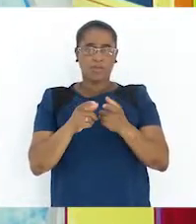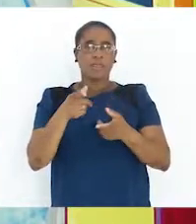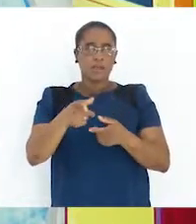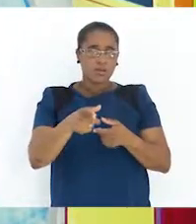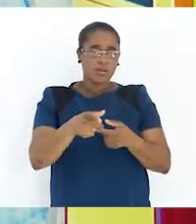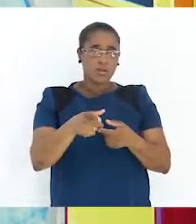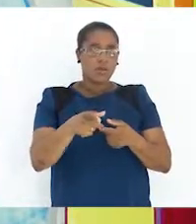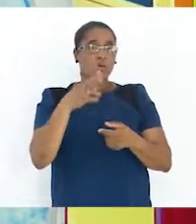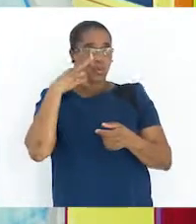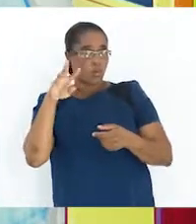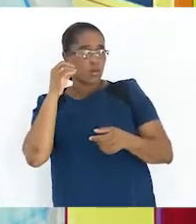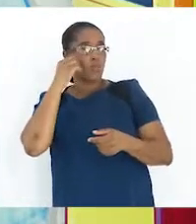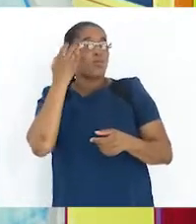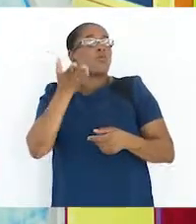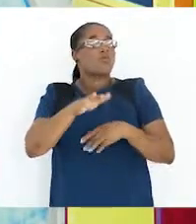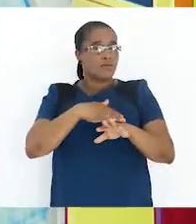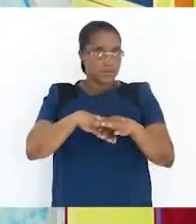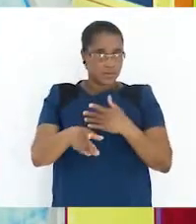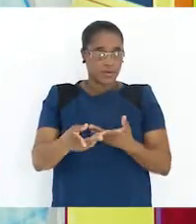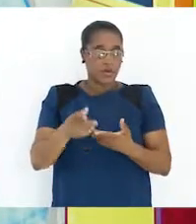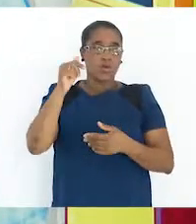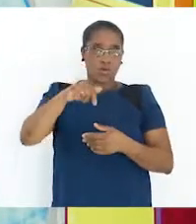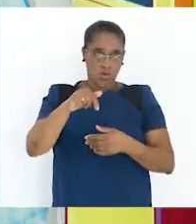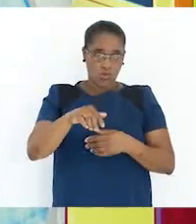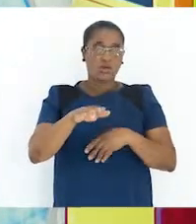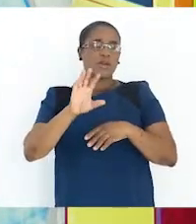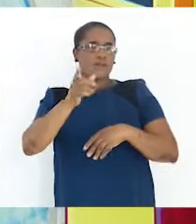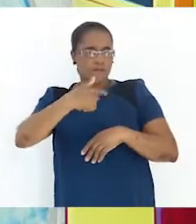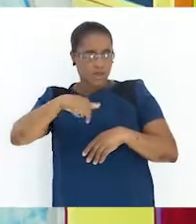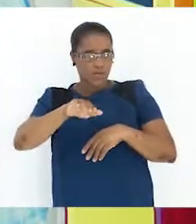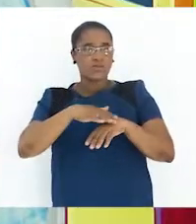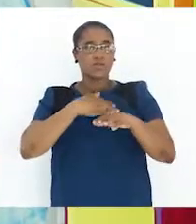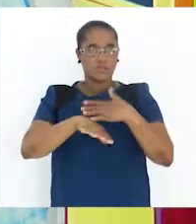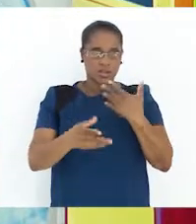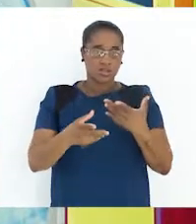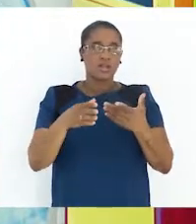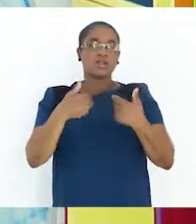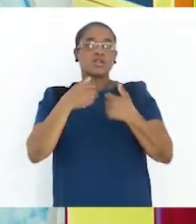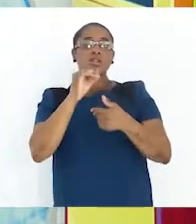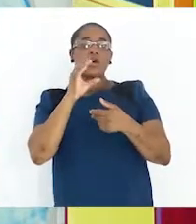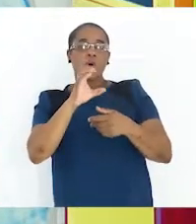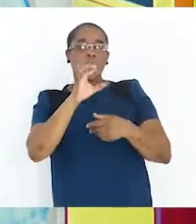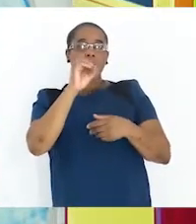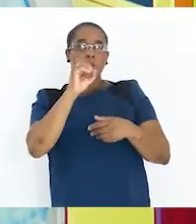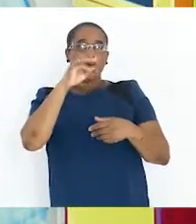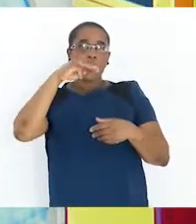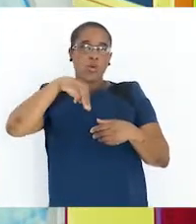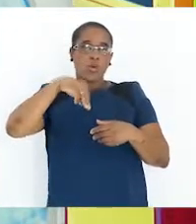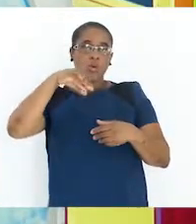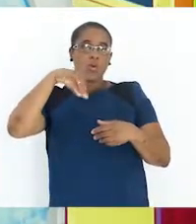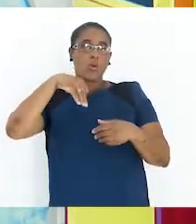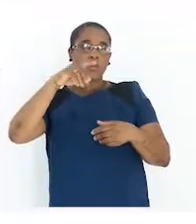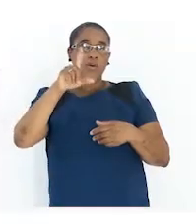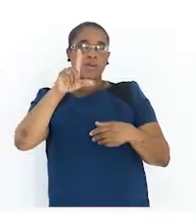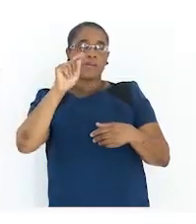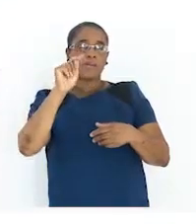de resolvê-las. Hoje vamos resolver as completas. Vamos para o nosso sumário.